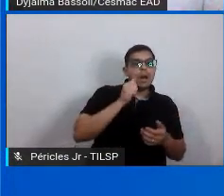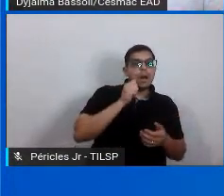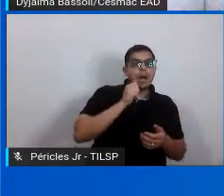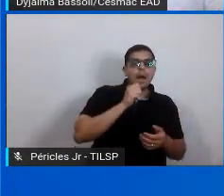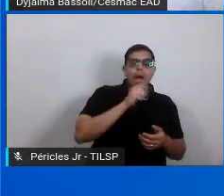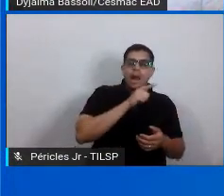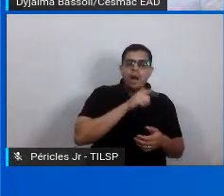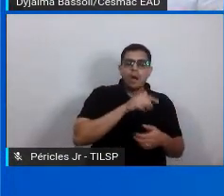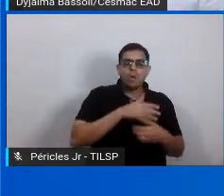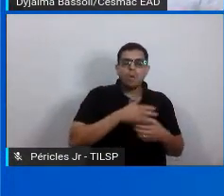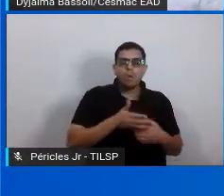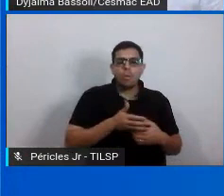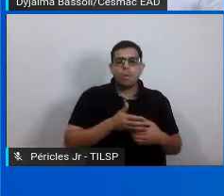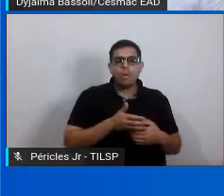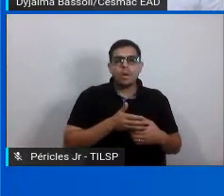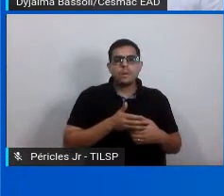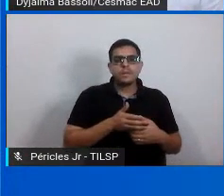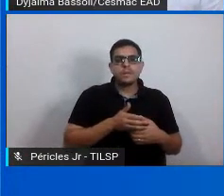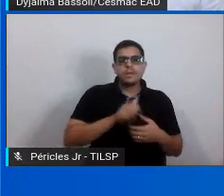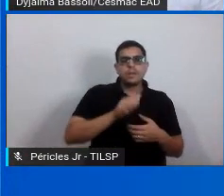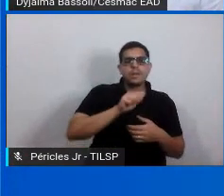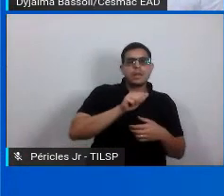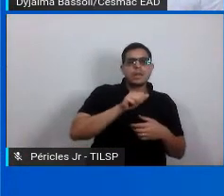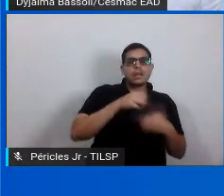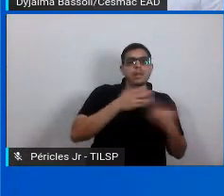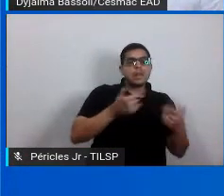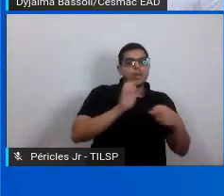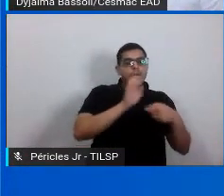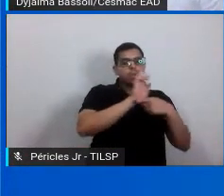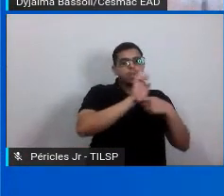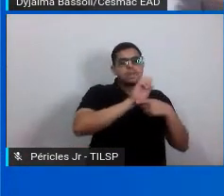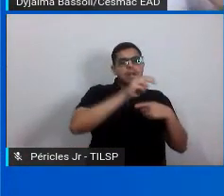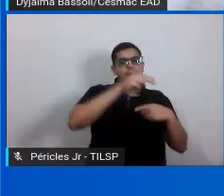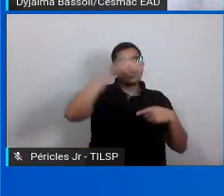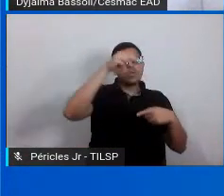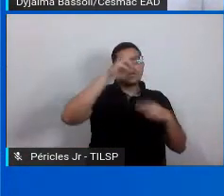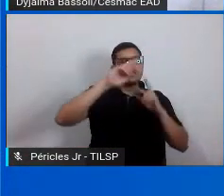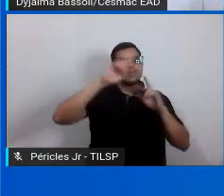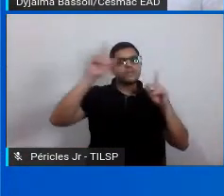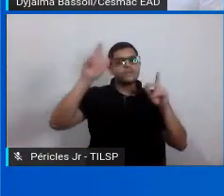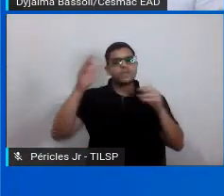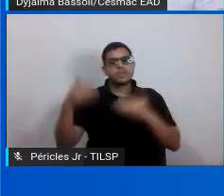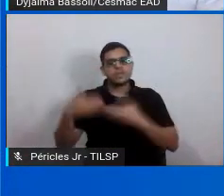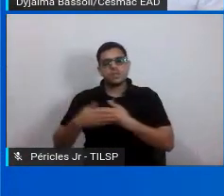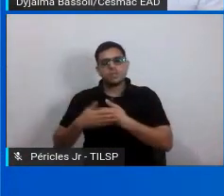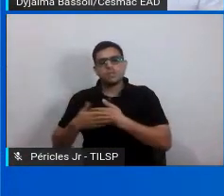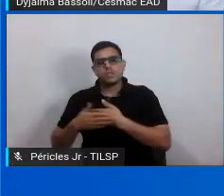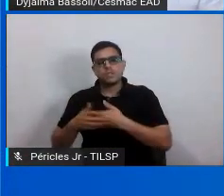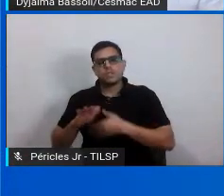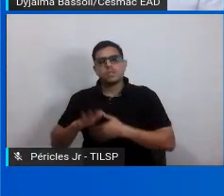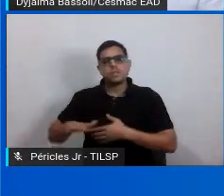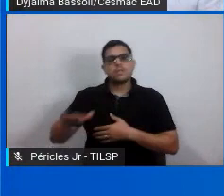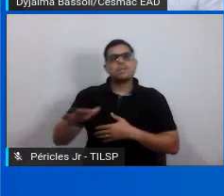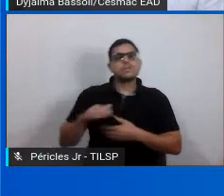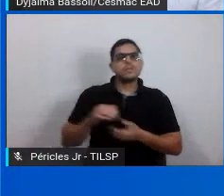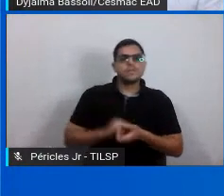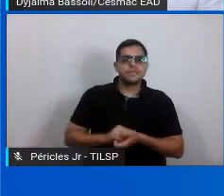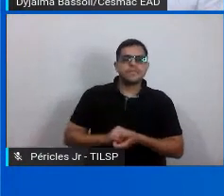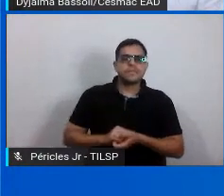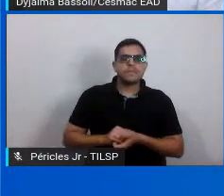recortei algumas informações das quais eu vou me pautar para falar sobre essa experiência